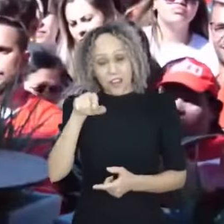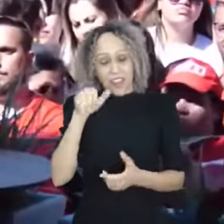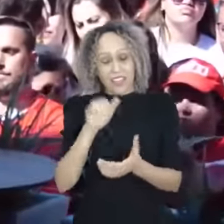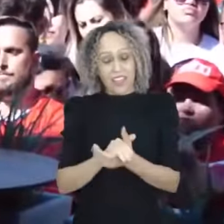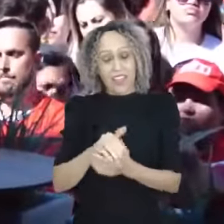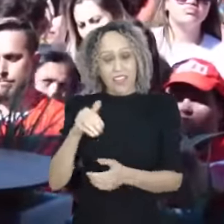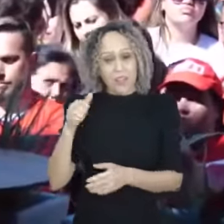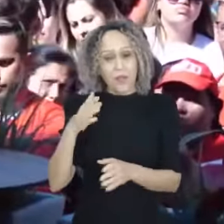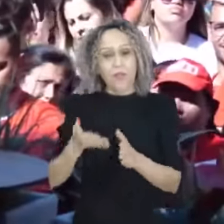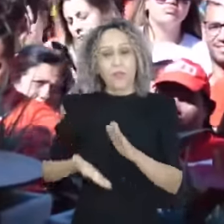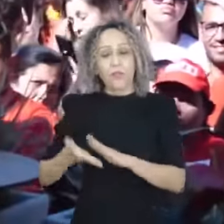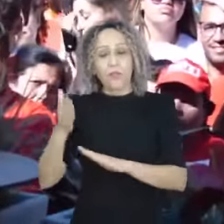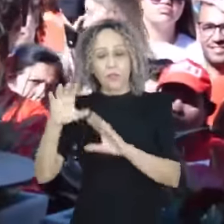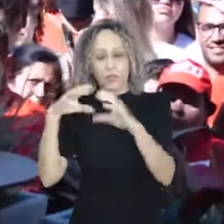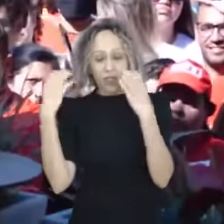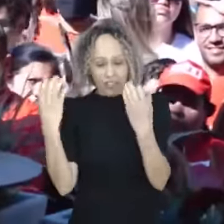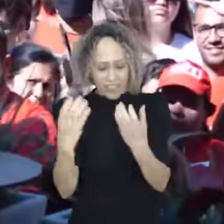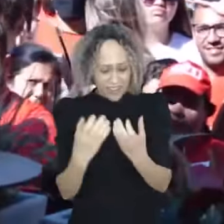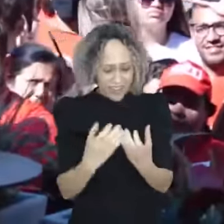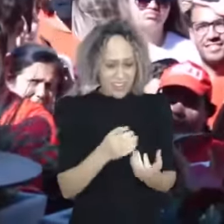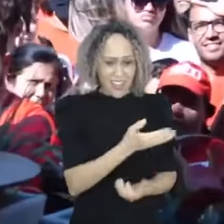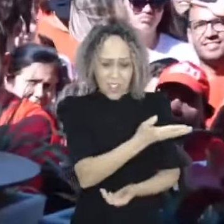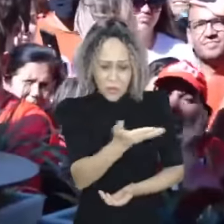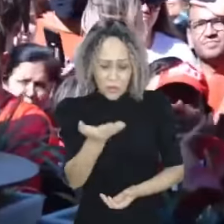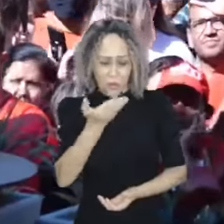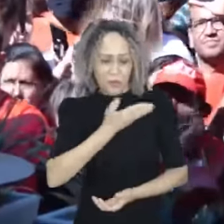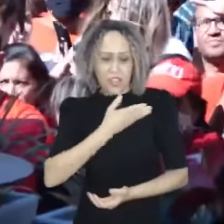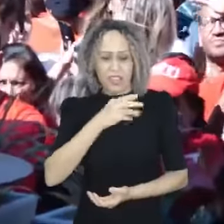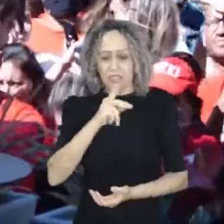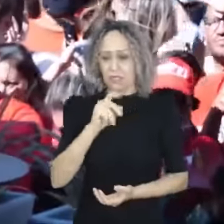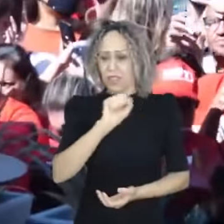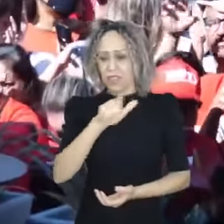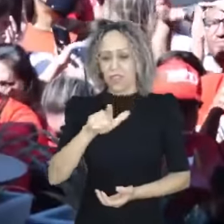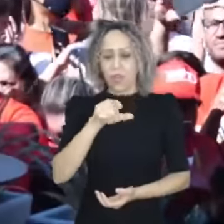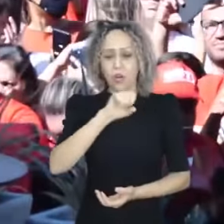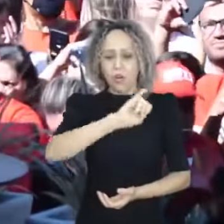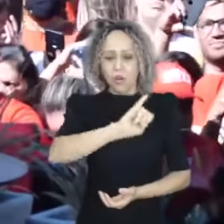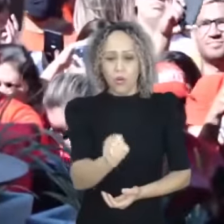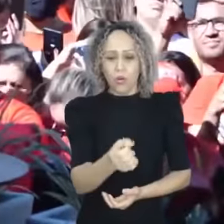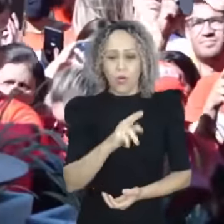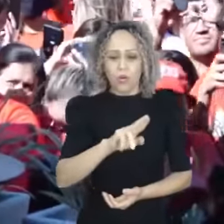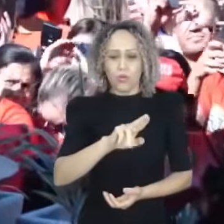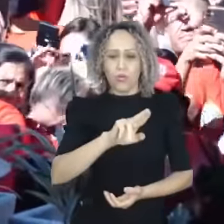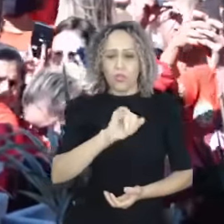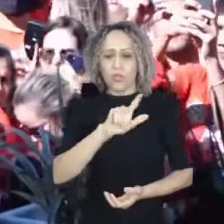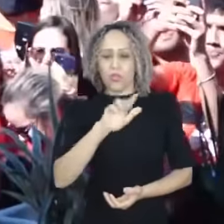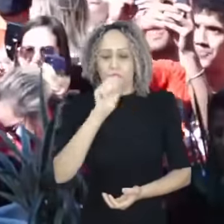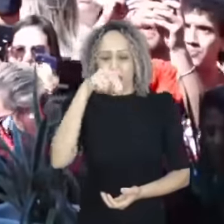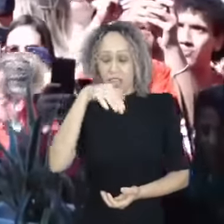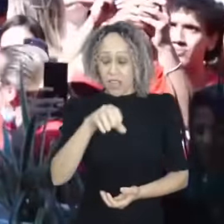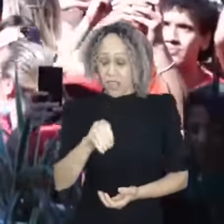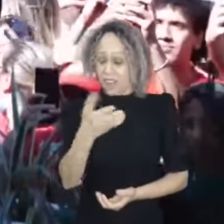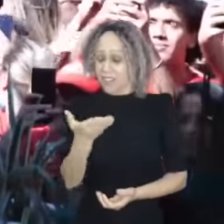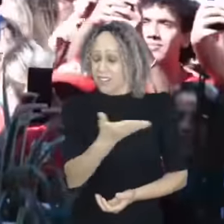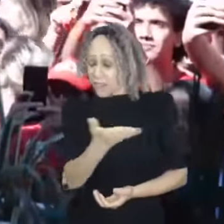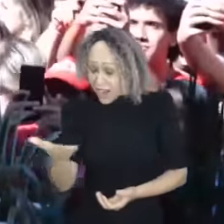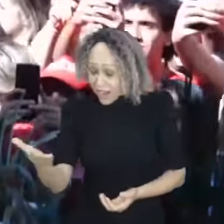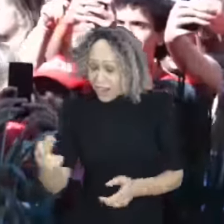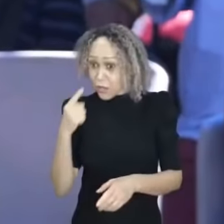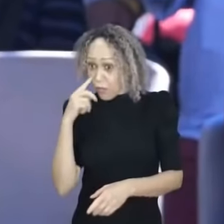PSOL, demais companheiros dos partidos que estão ligados. Eu estou vendo aqui o companheiro Moisés, que é presidente do Sindicato